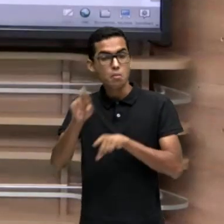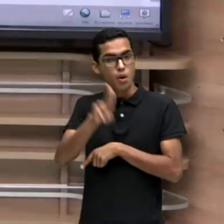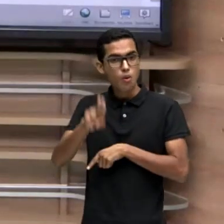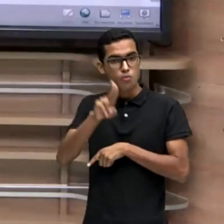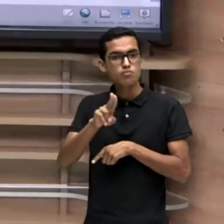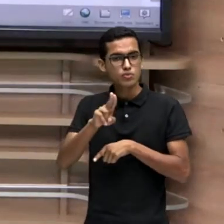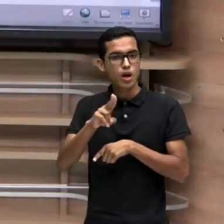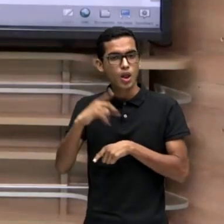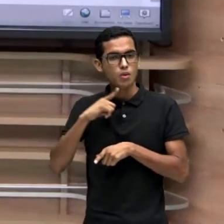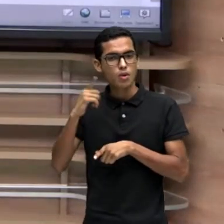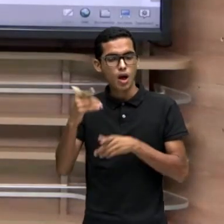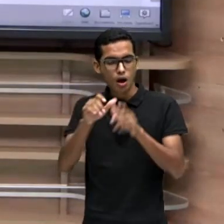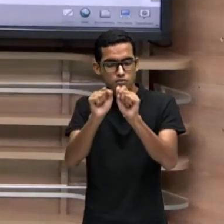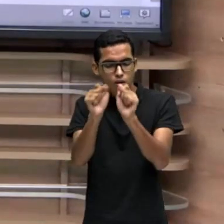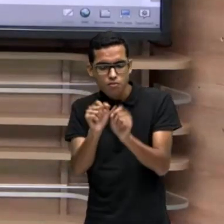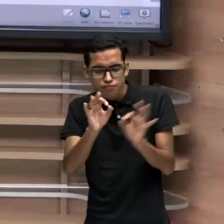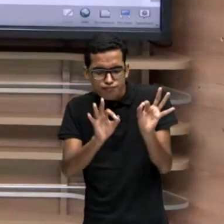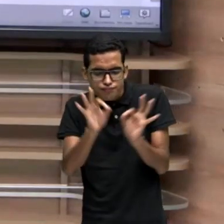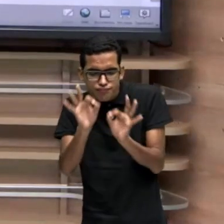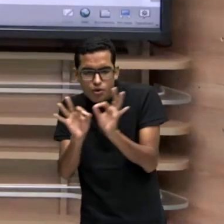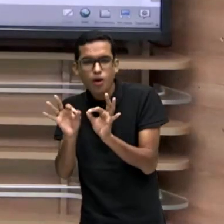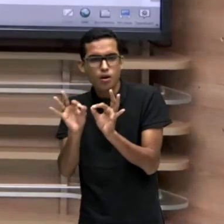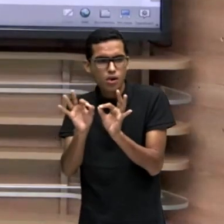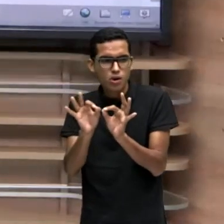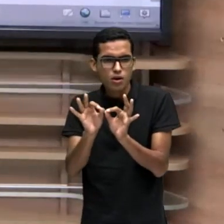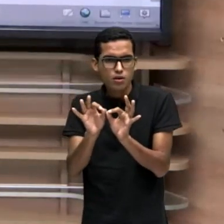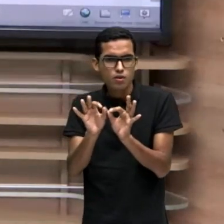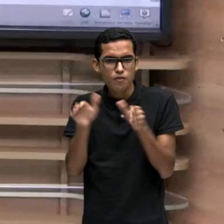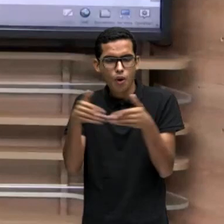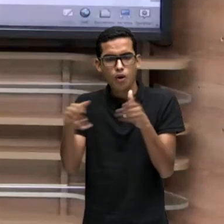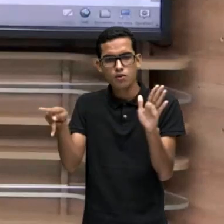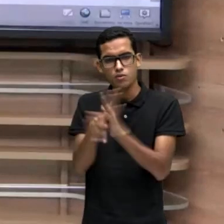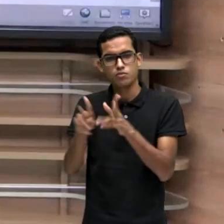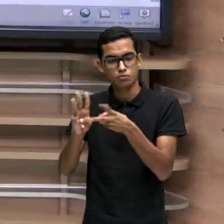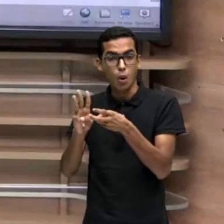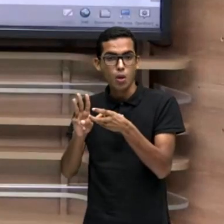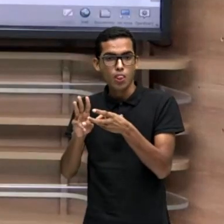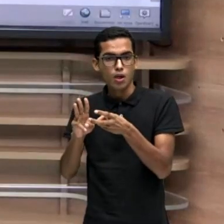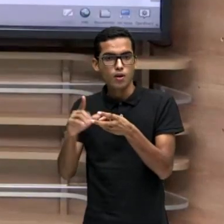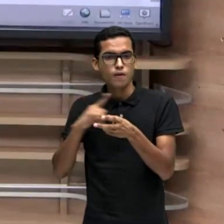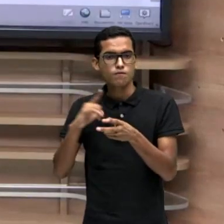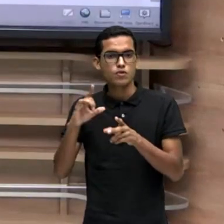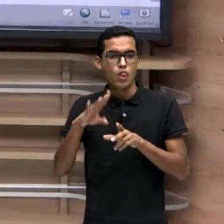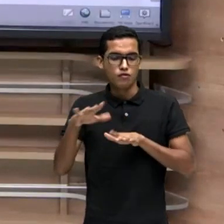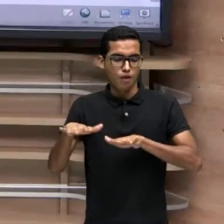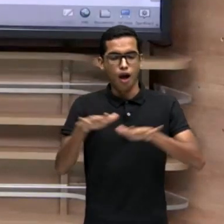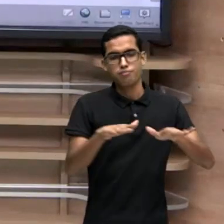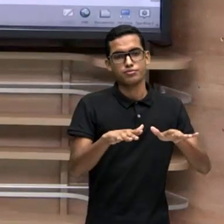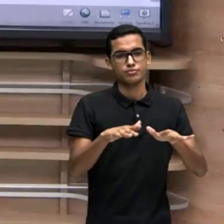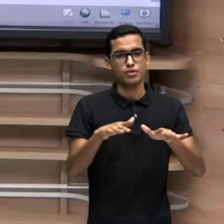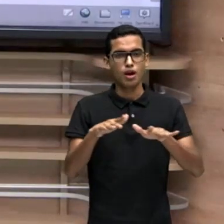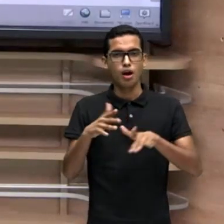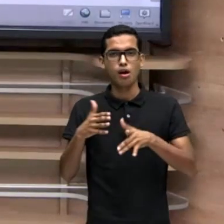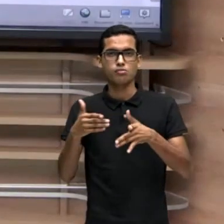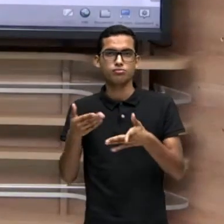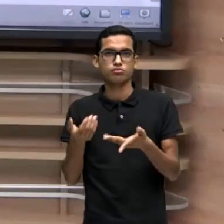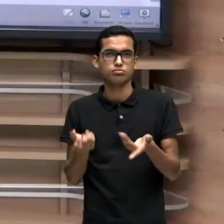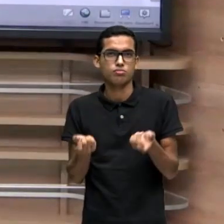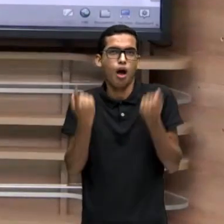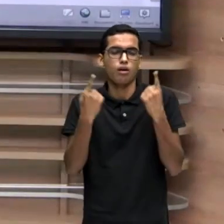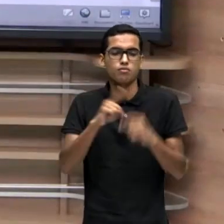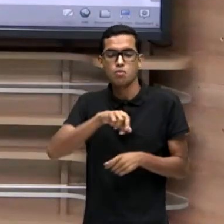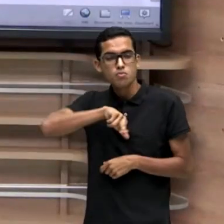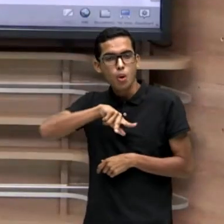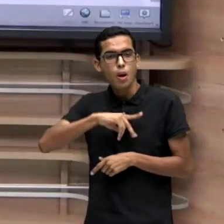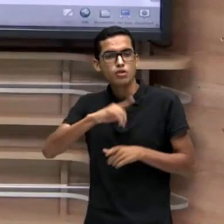significado específico. Nem as pinturas corporais, elas são feitas de formas aleatórias, né? A pintura, o traçado, a